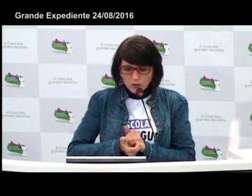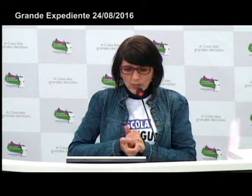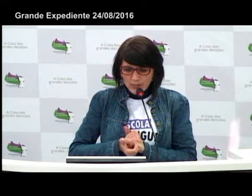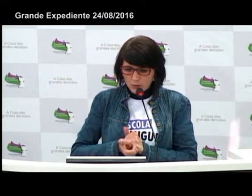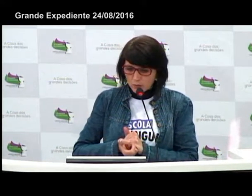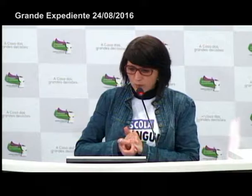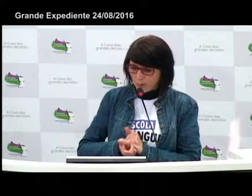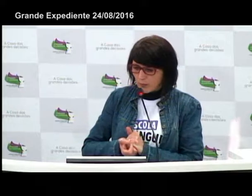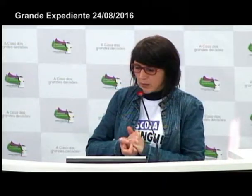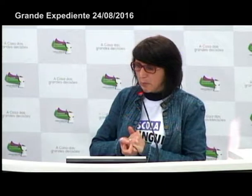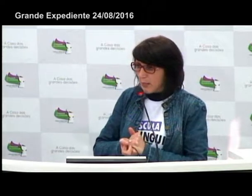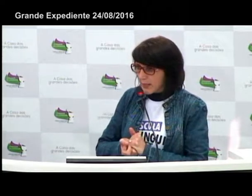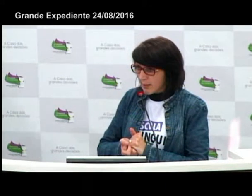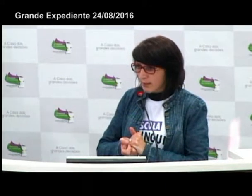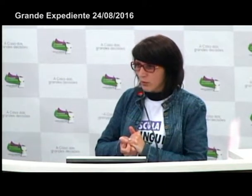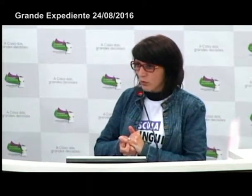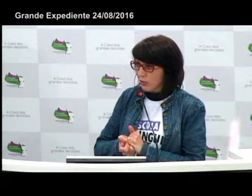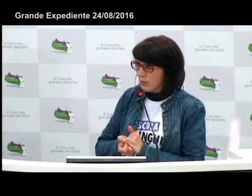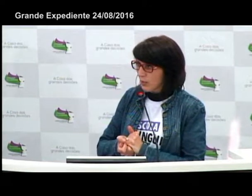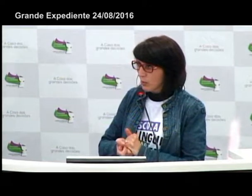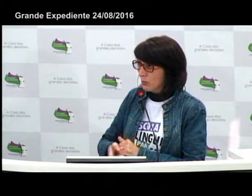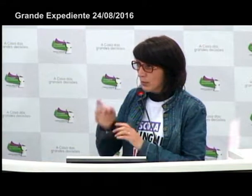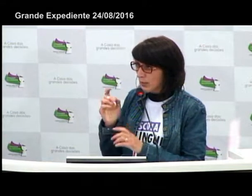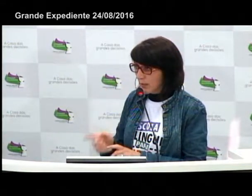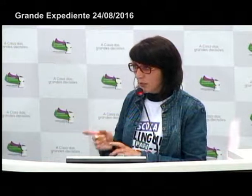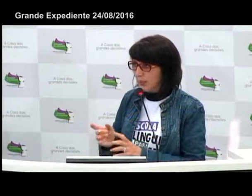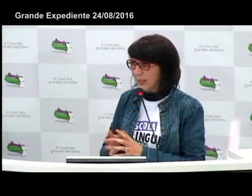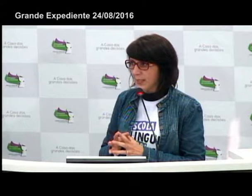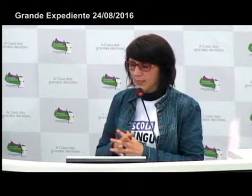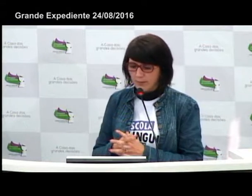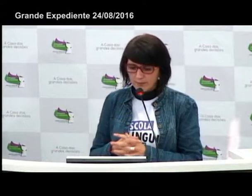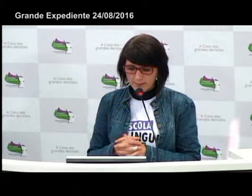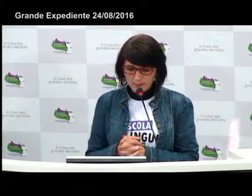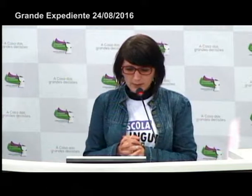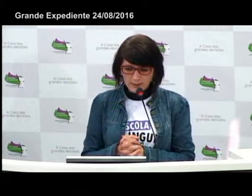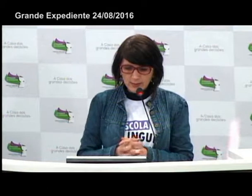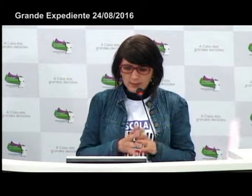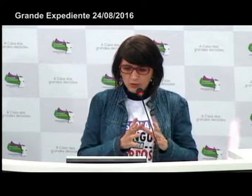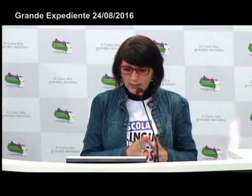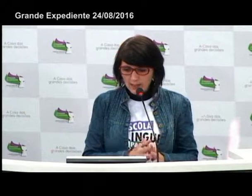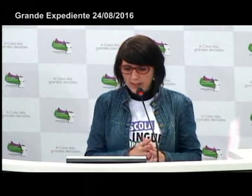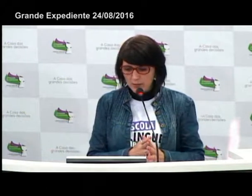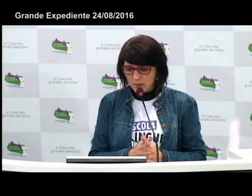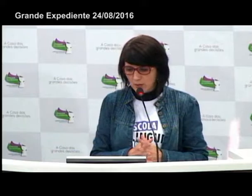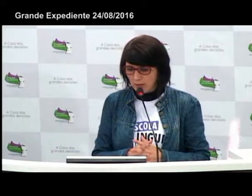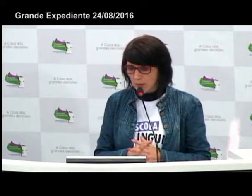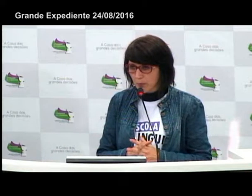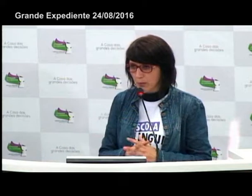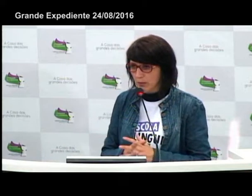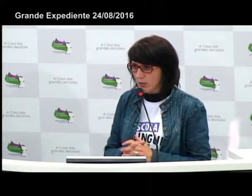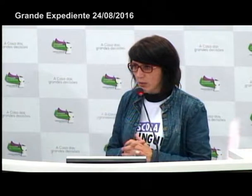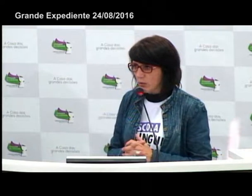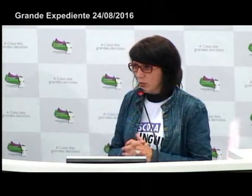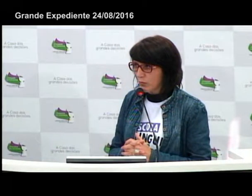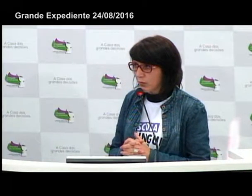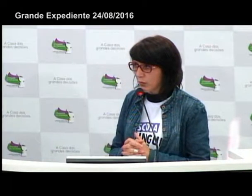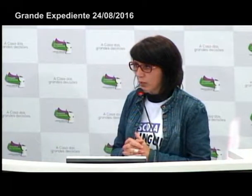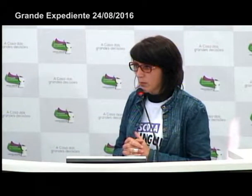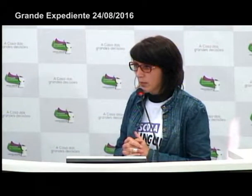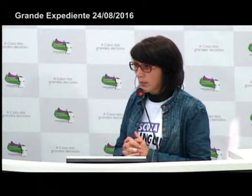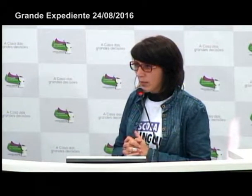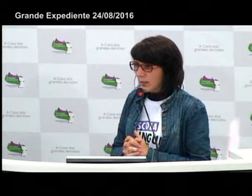um projeto também de sugestão e não de lei. Tem que deixar claro isso aqui, porque não adianta a gente